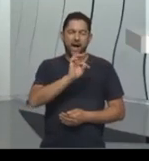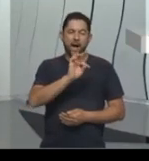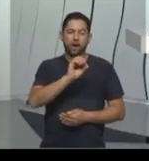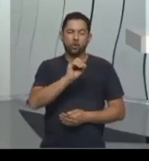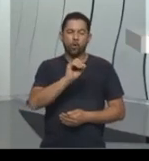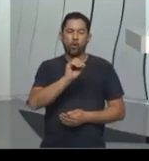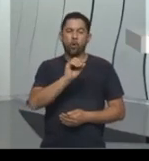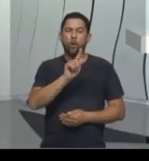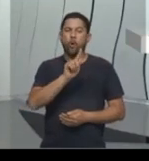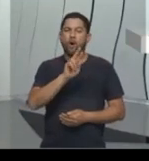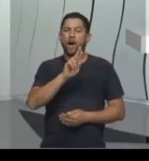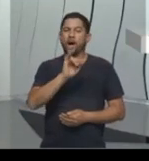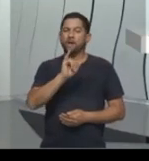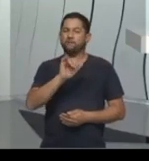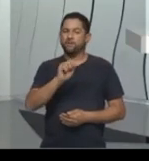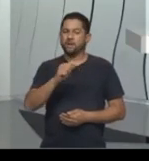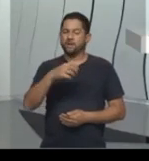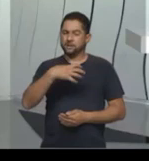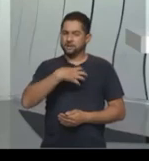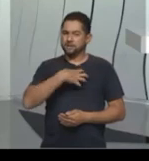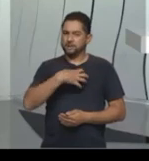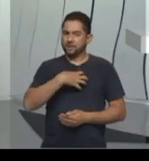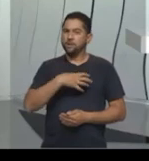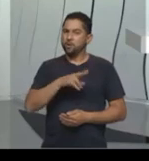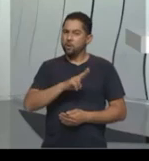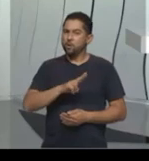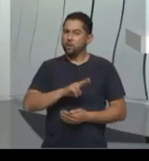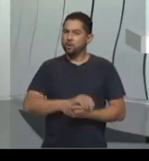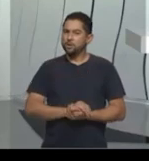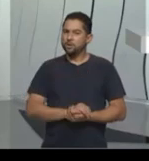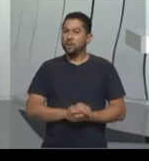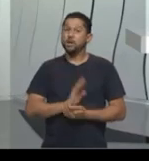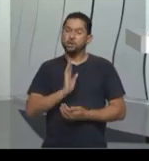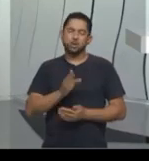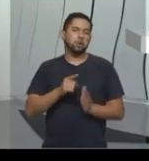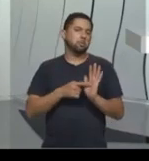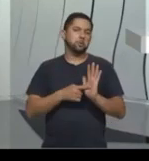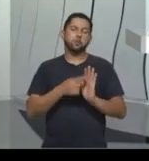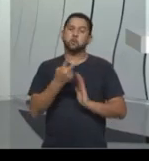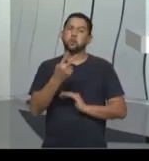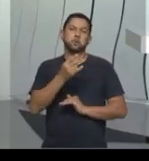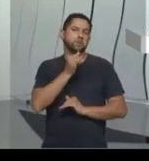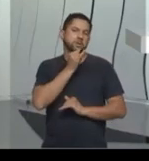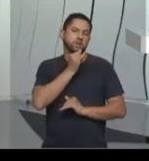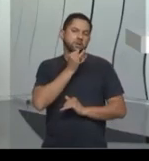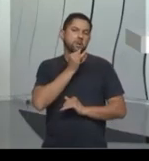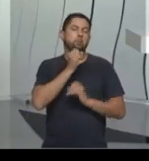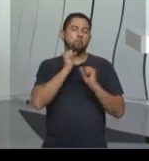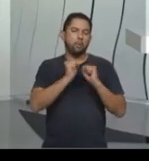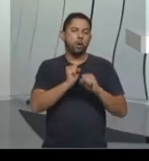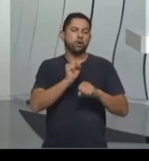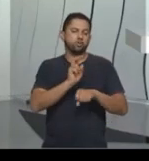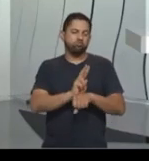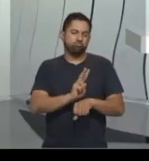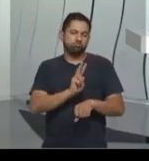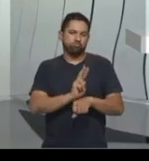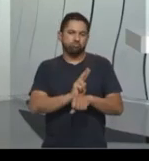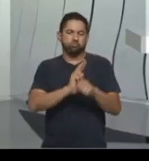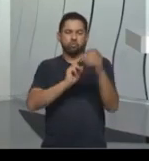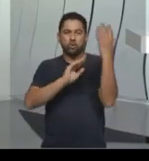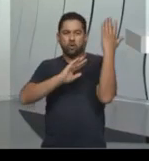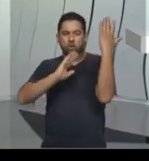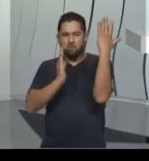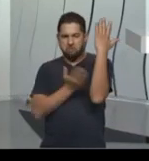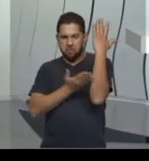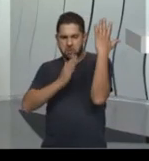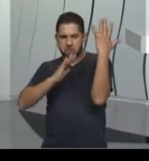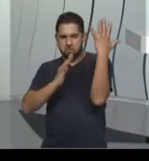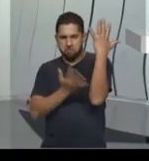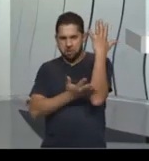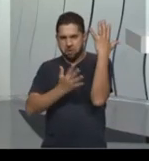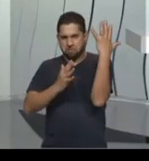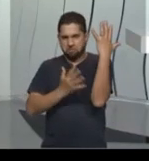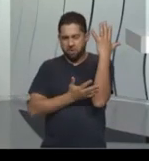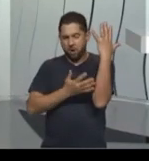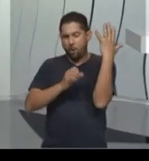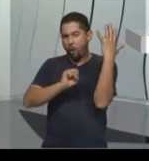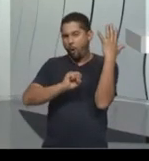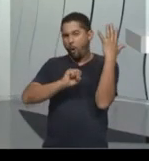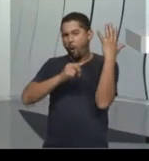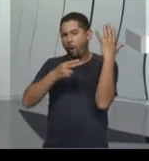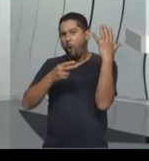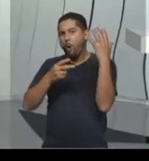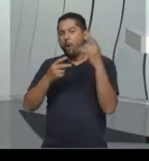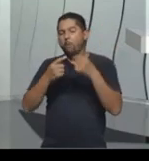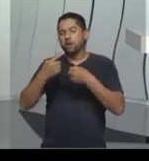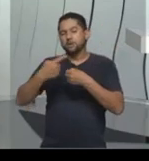estudo específico. Então, aqui eu já deixei dois exemplos, ou pode ser desmatamento, ou pode ser ocupação de um espaço, de um bairro,